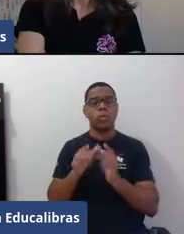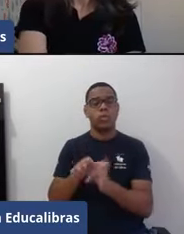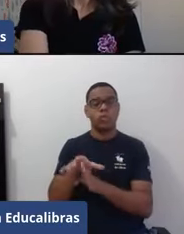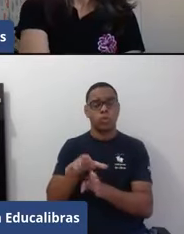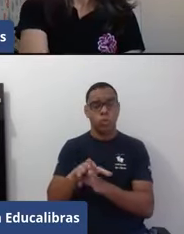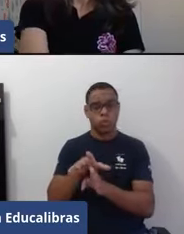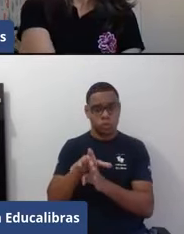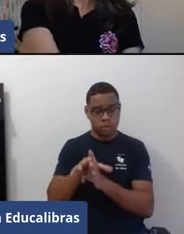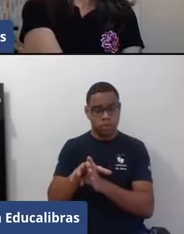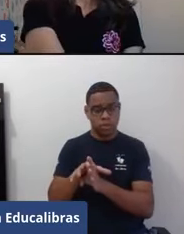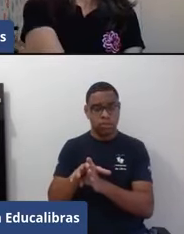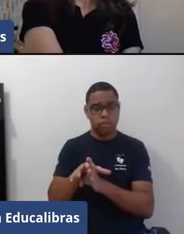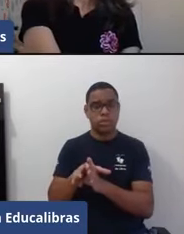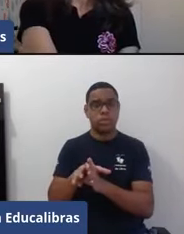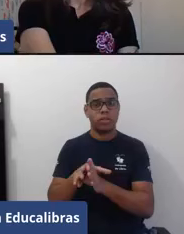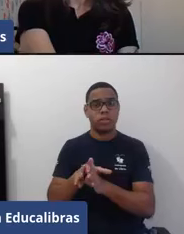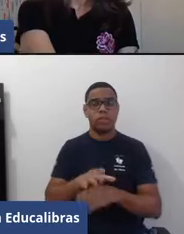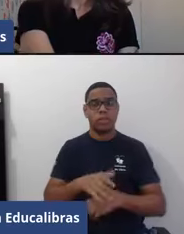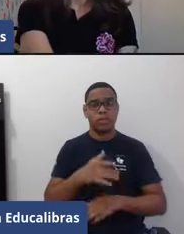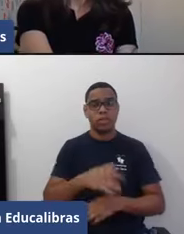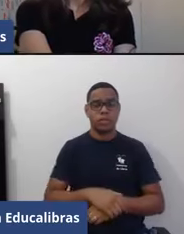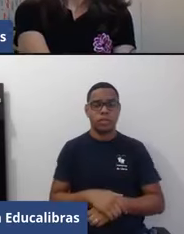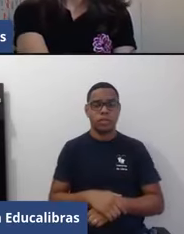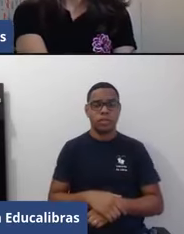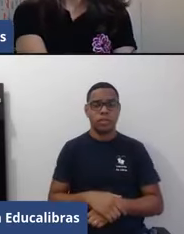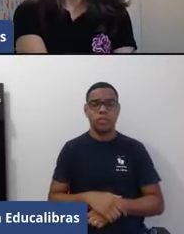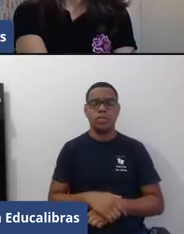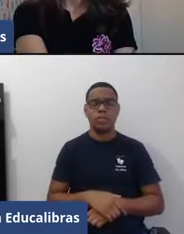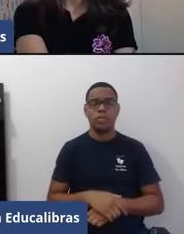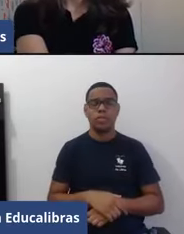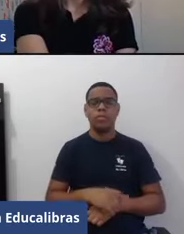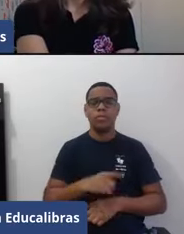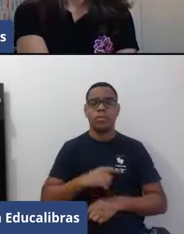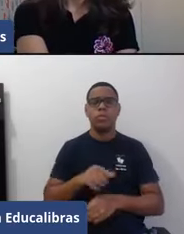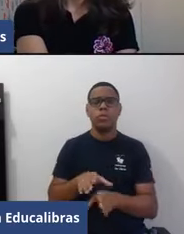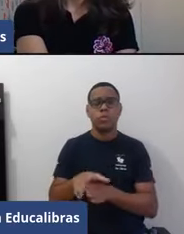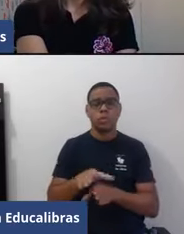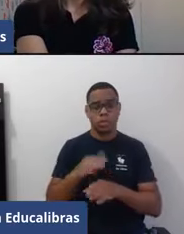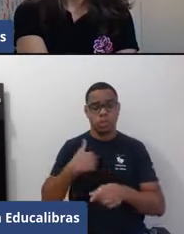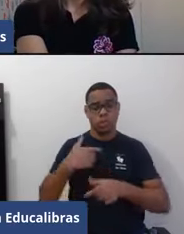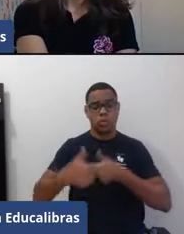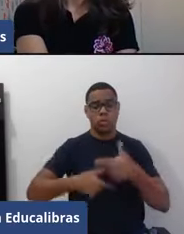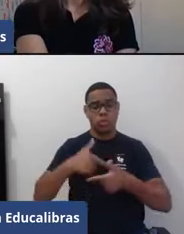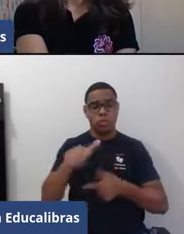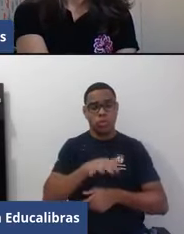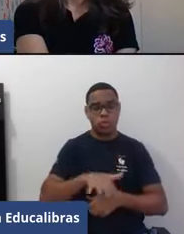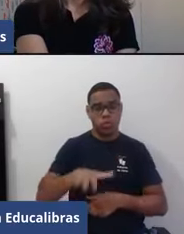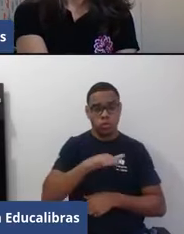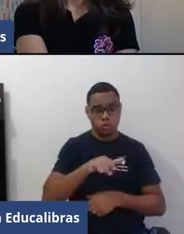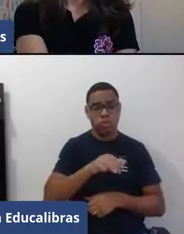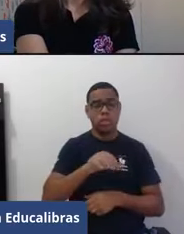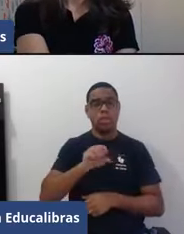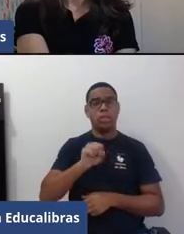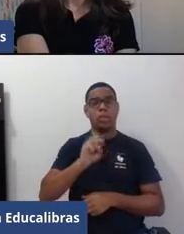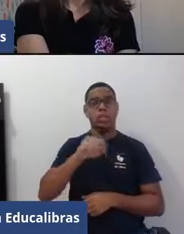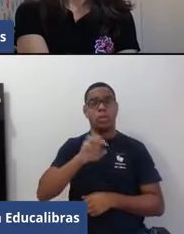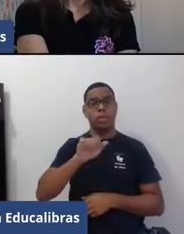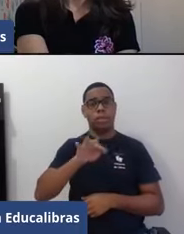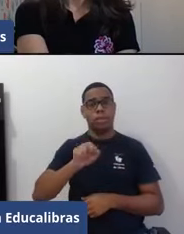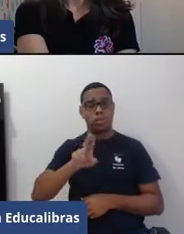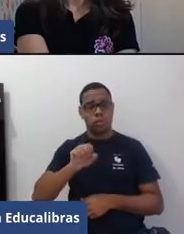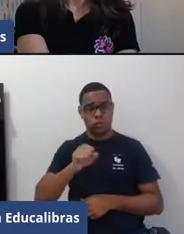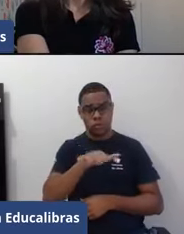de Saúde e Deficiência. Nesse período que eu me afastei do conselho, eu estou trabalhando no território de São Mateus, com os grupos